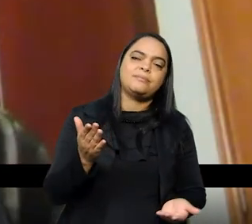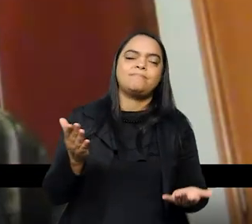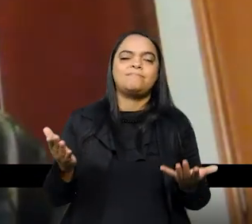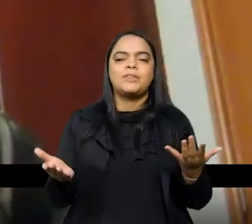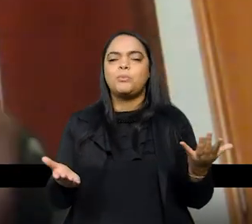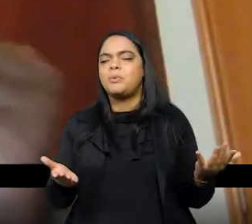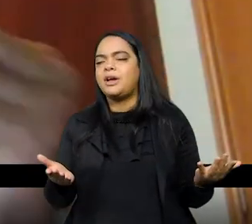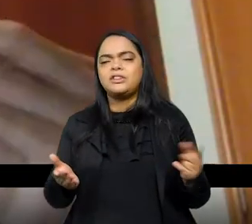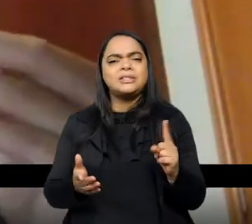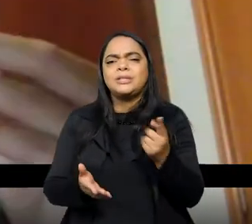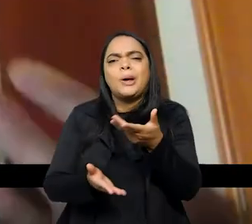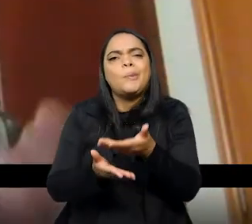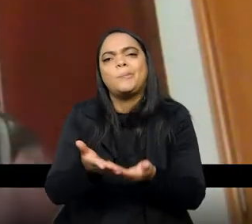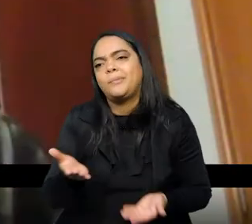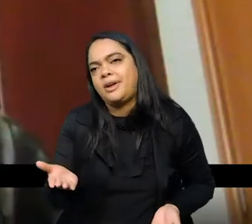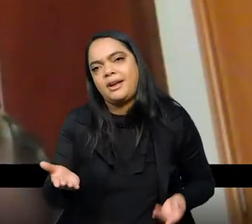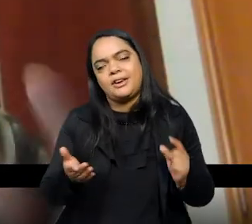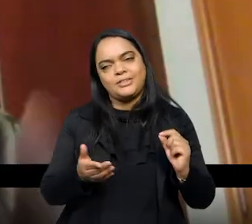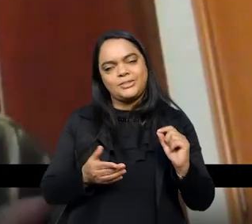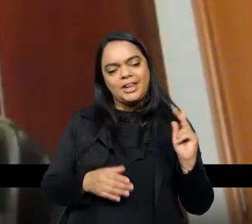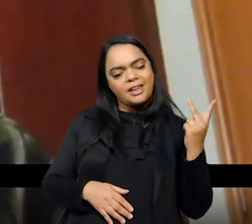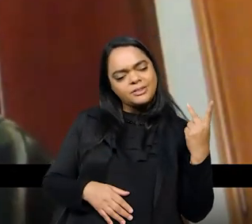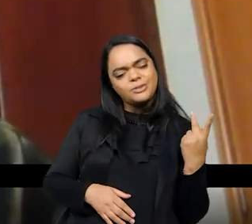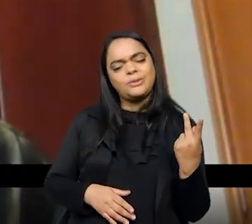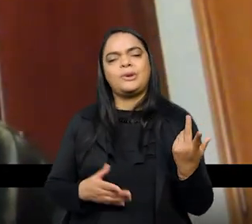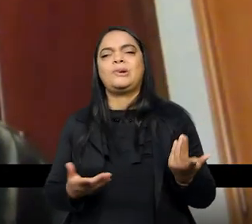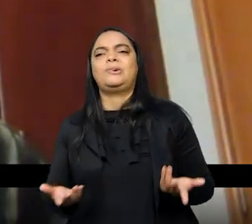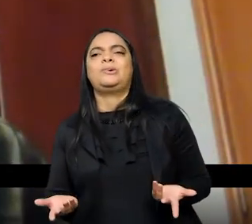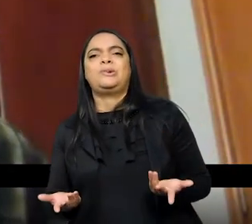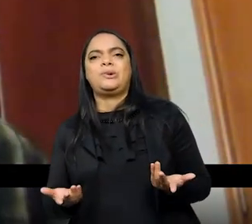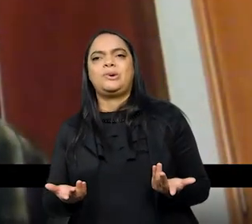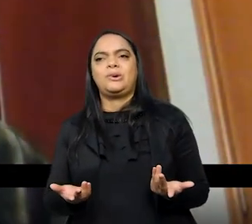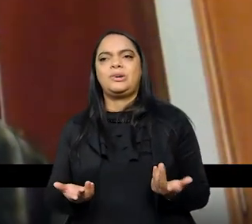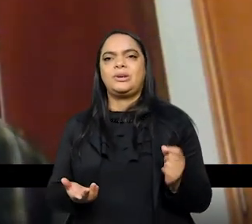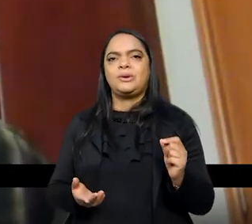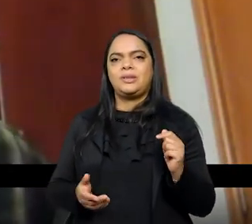todo um capricho histórico, todo um ofício de historiador